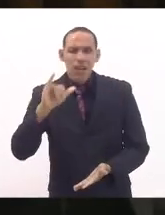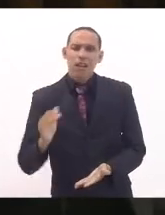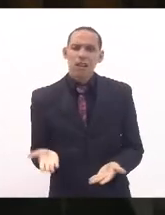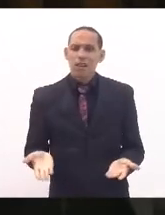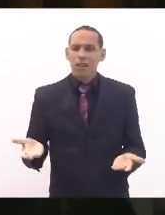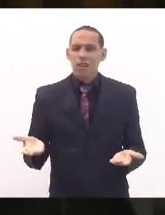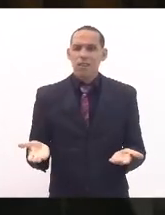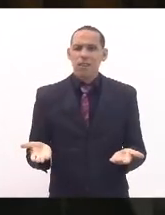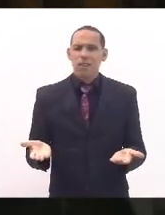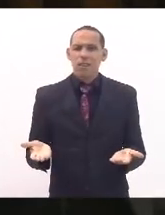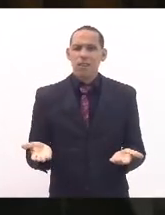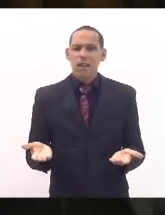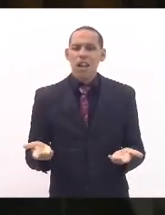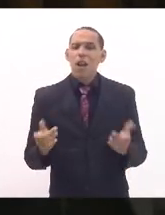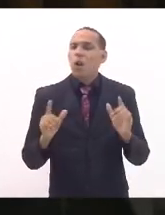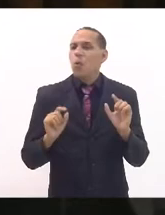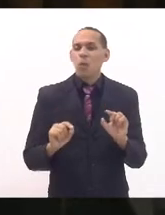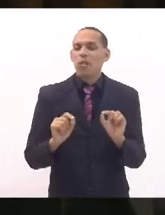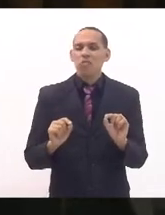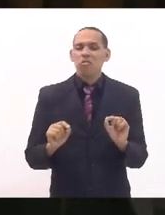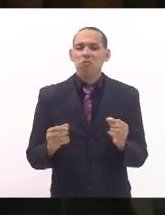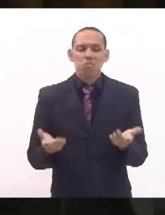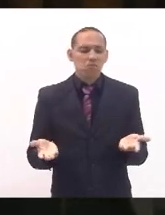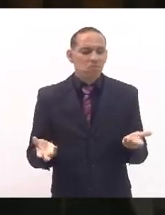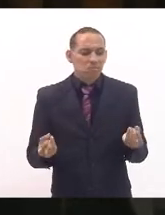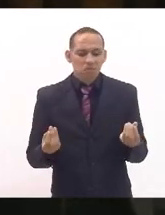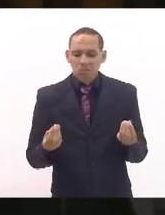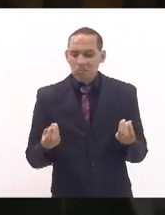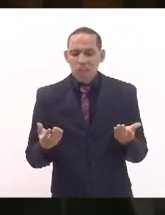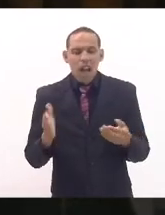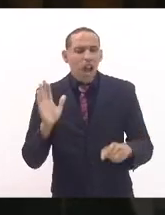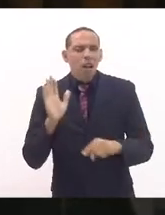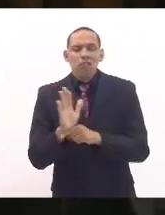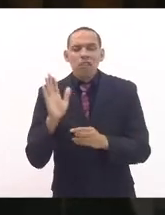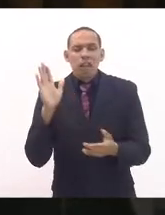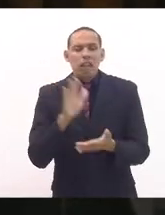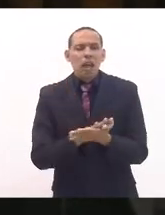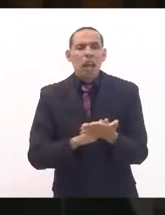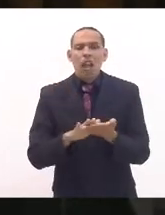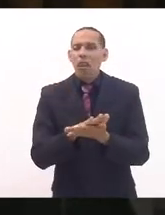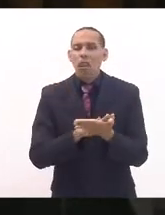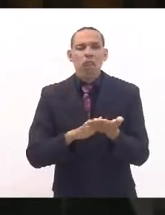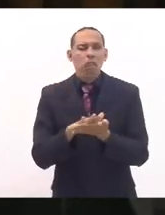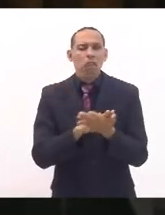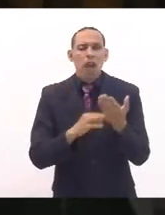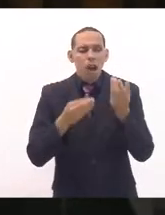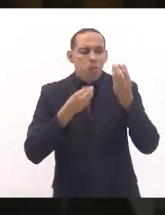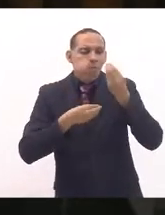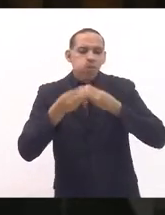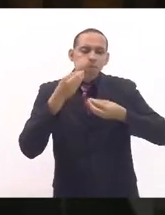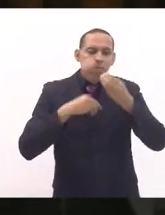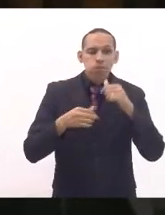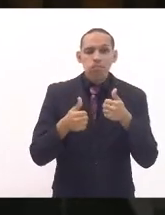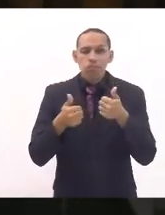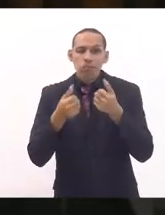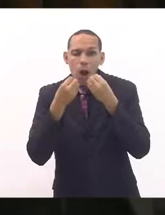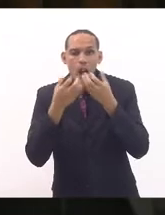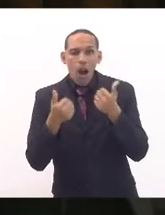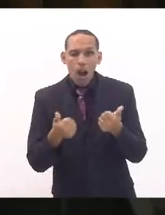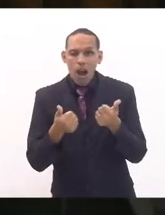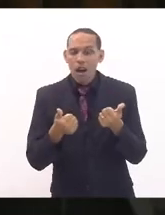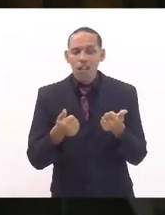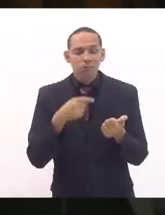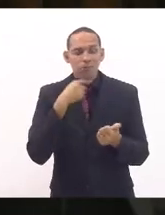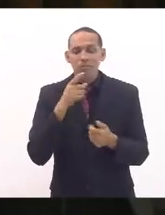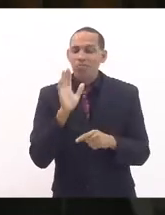não constitui nenhum tipo de ajuda para que a gente tenha uma alimentação saudável. Depois,